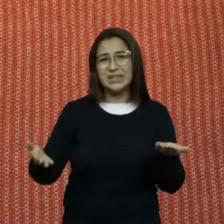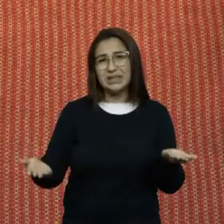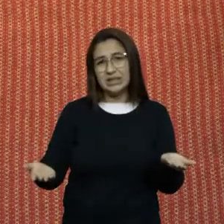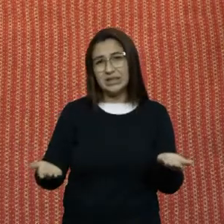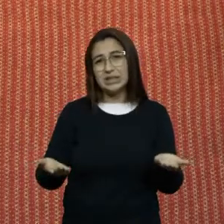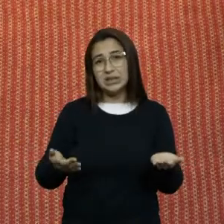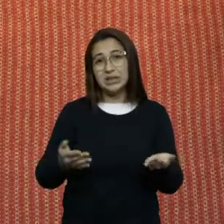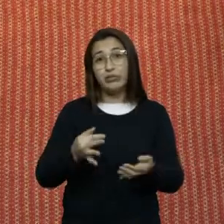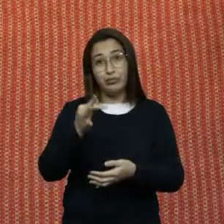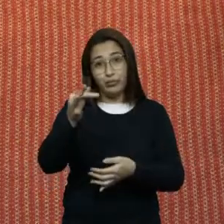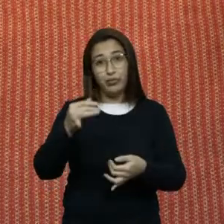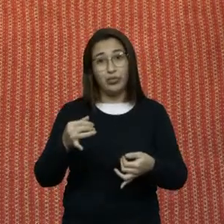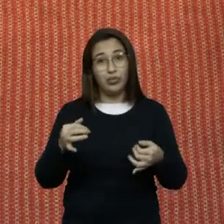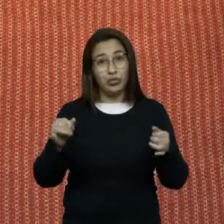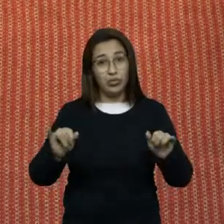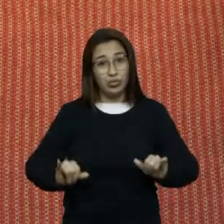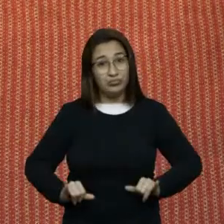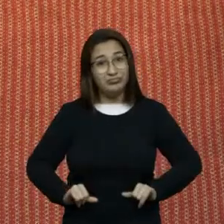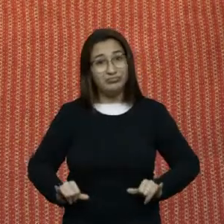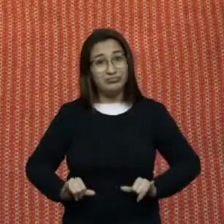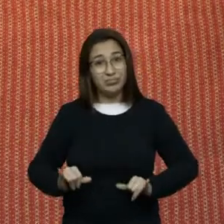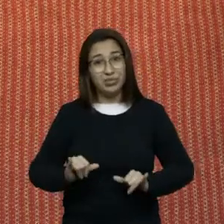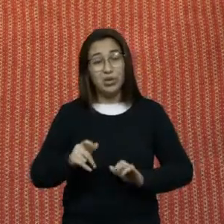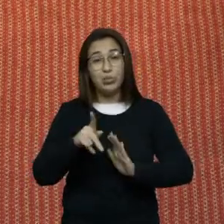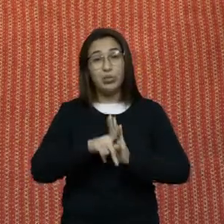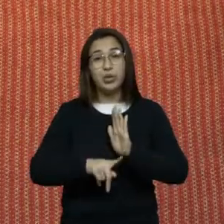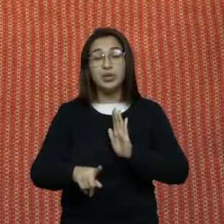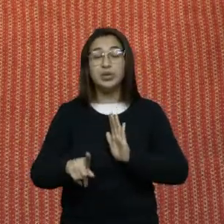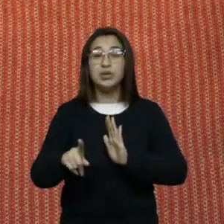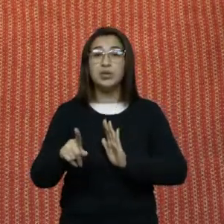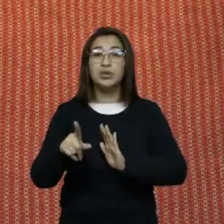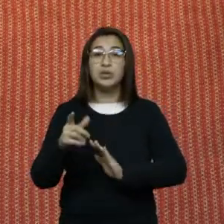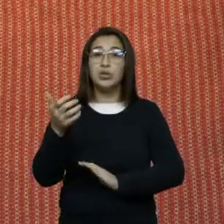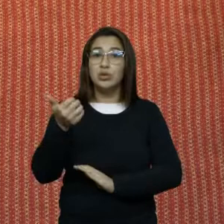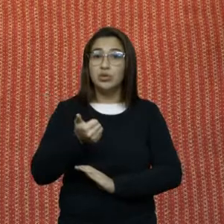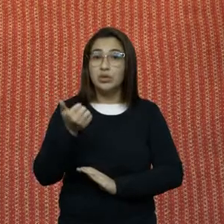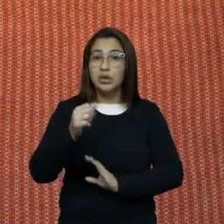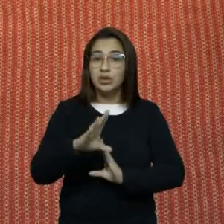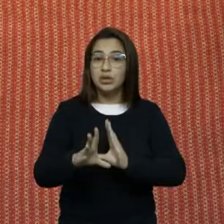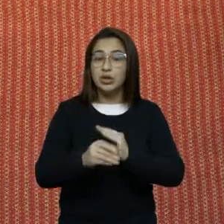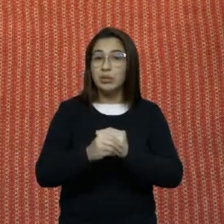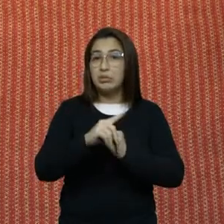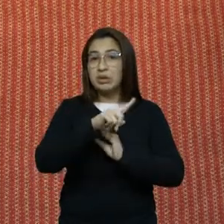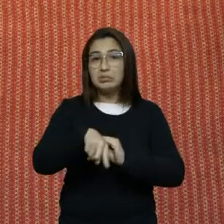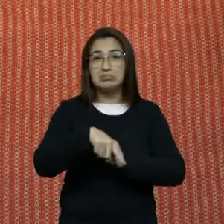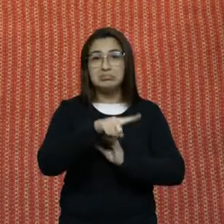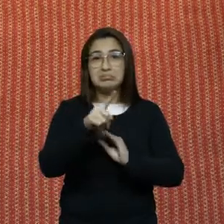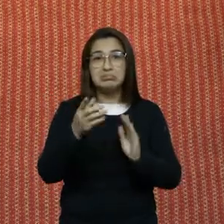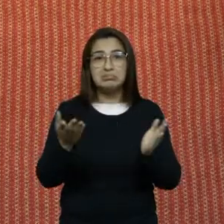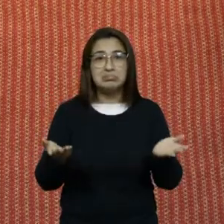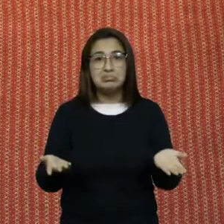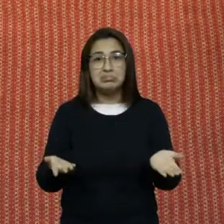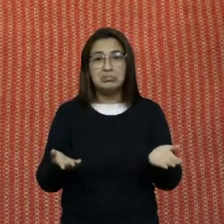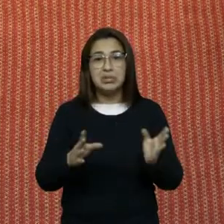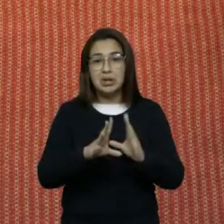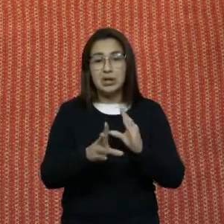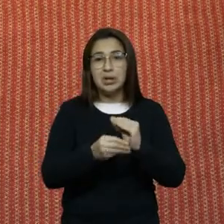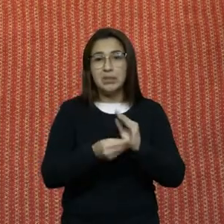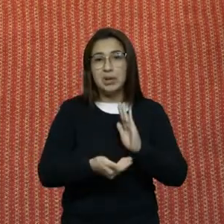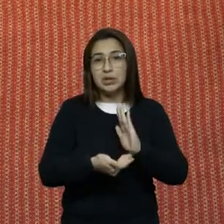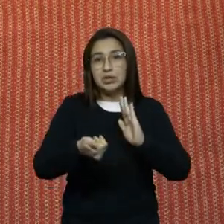Impacto nós temos o projeto do leite quero uma Emenda que foi vetada a emenda tirava o